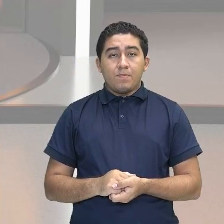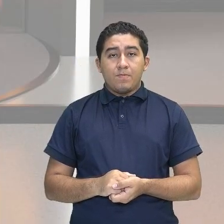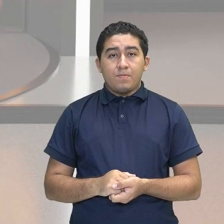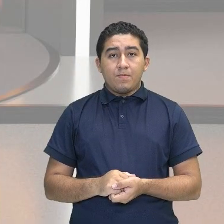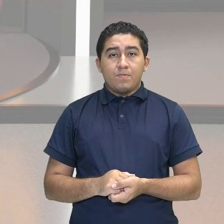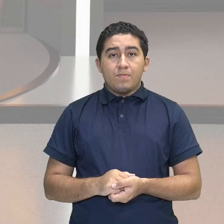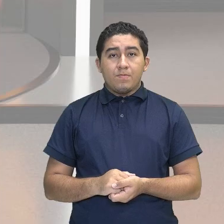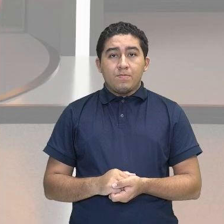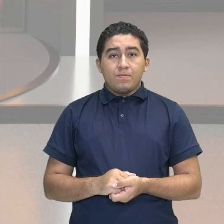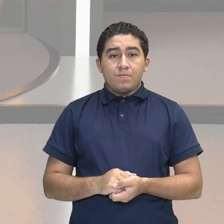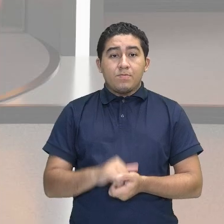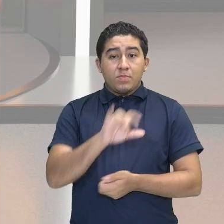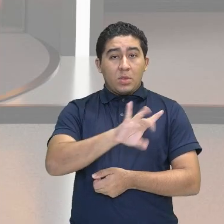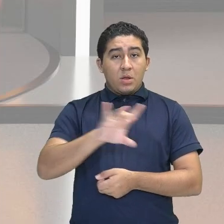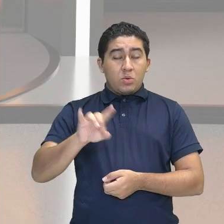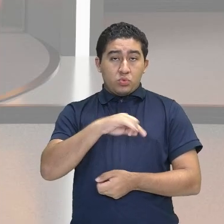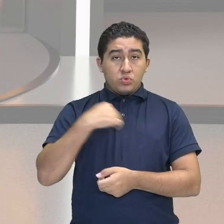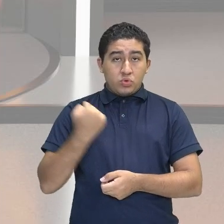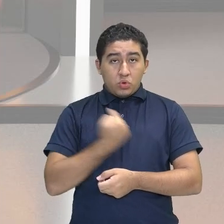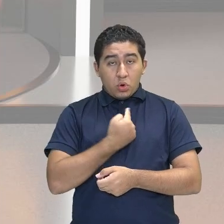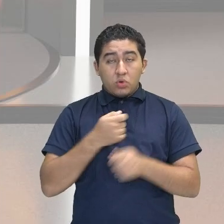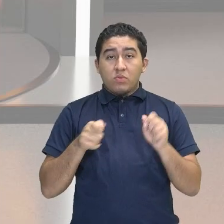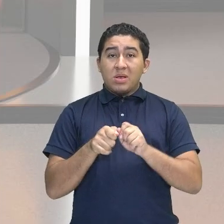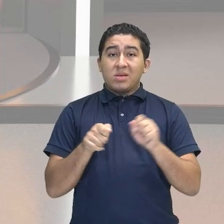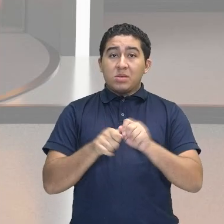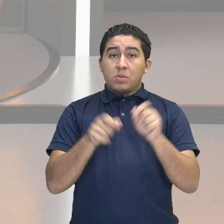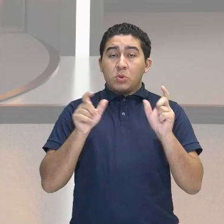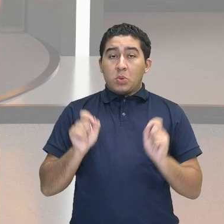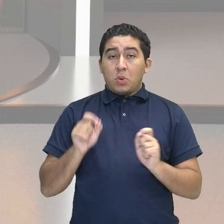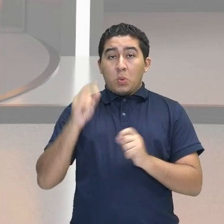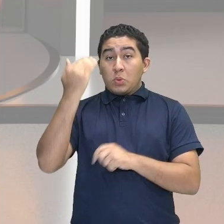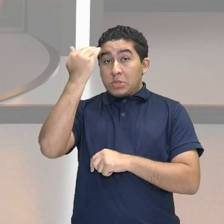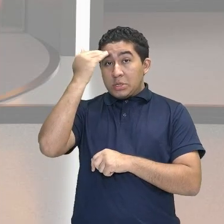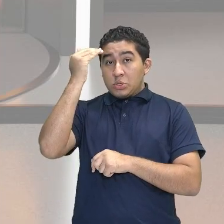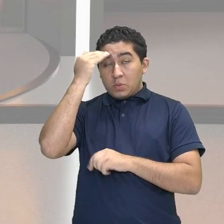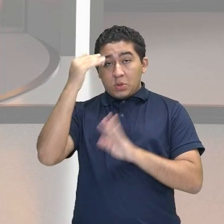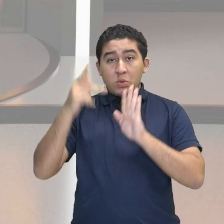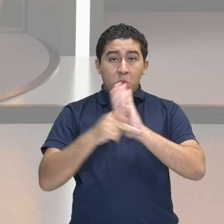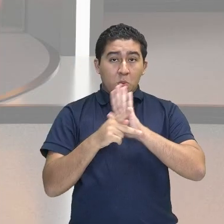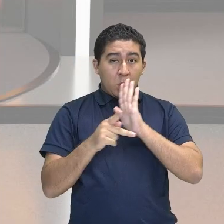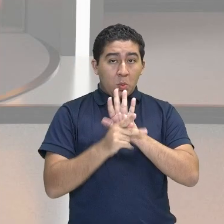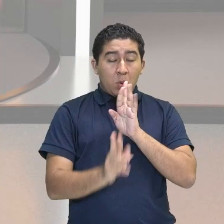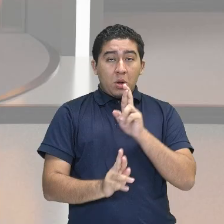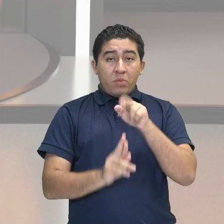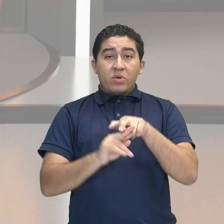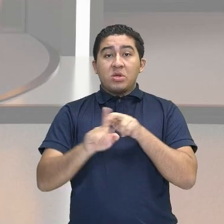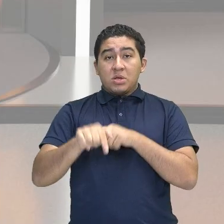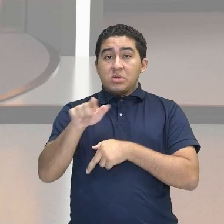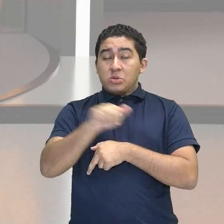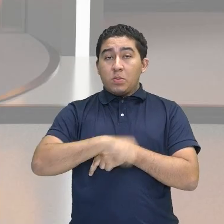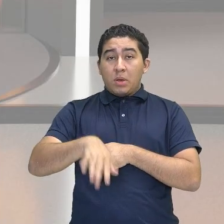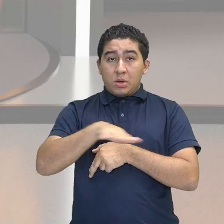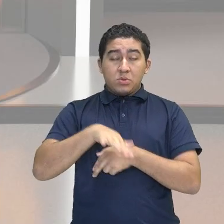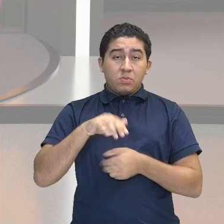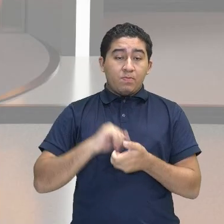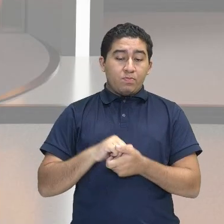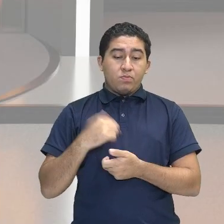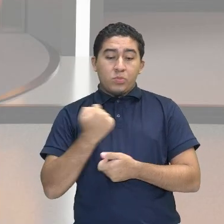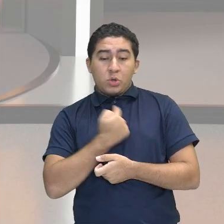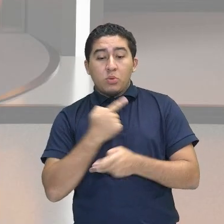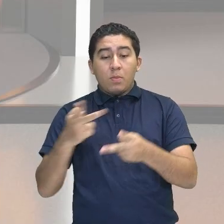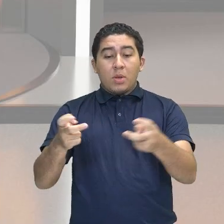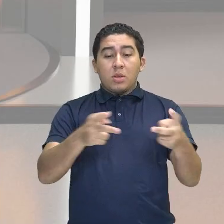nós fazemos aí uma interpretação dessa paisagem. Nós vamos captar essa paisagem